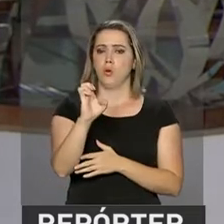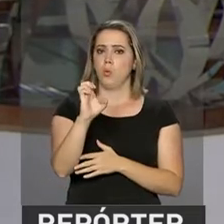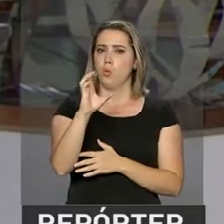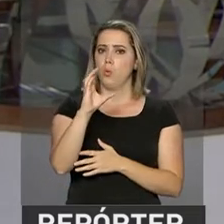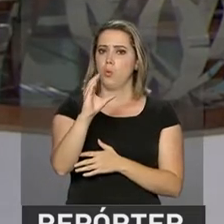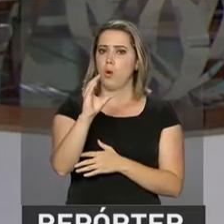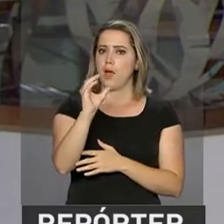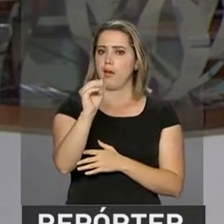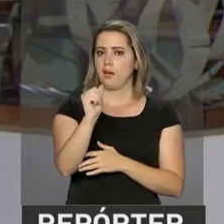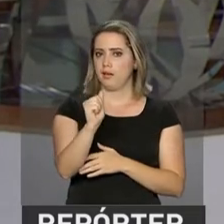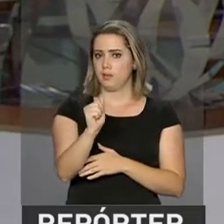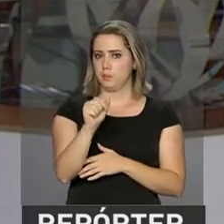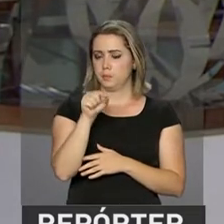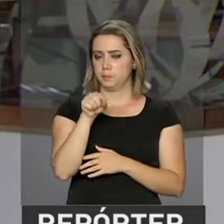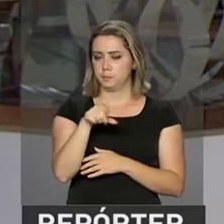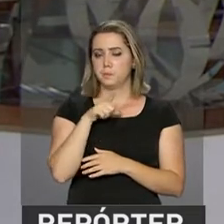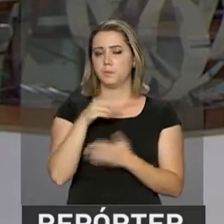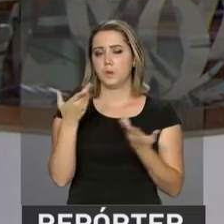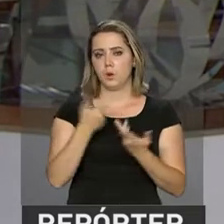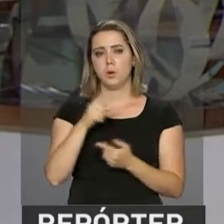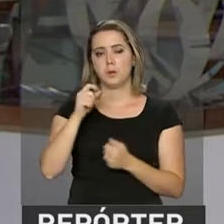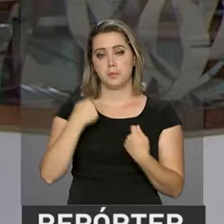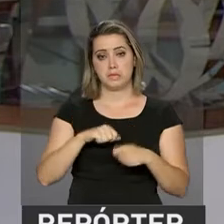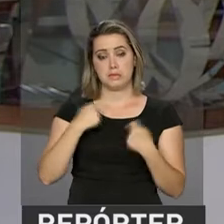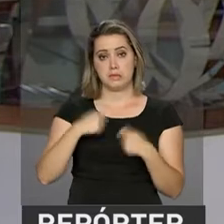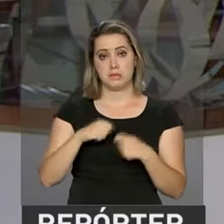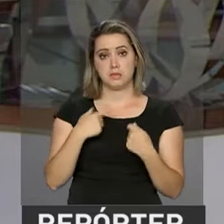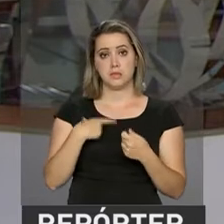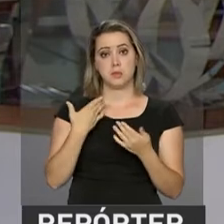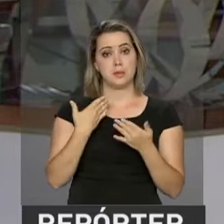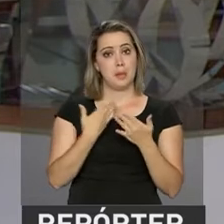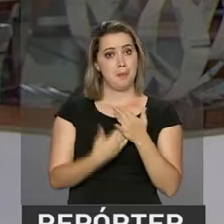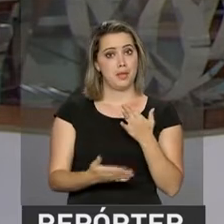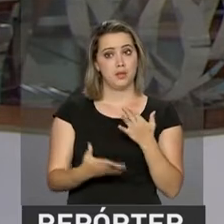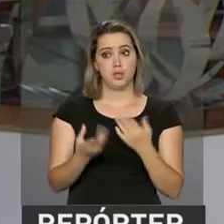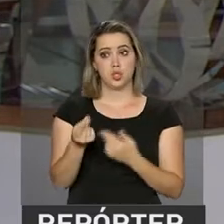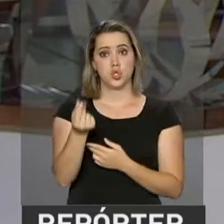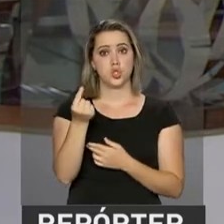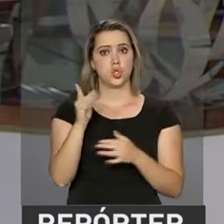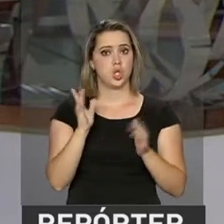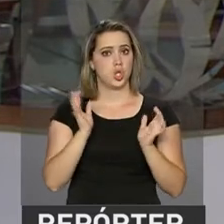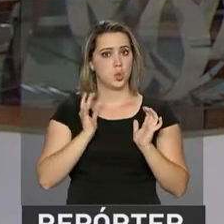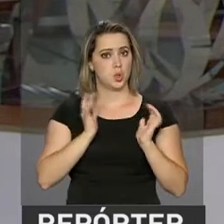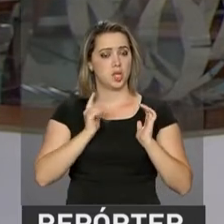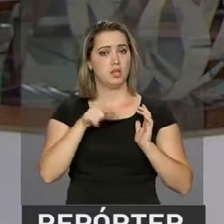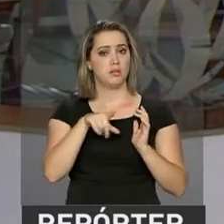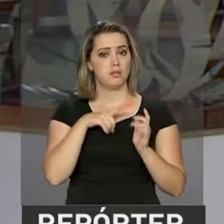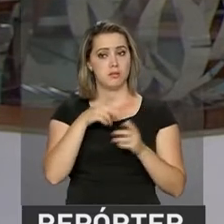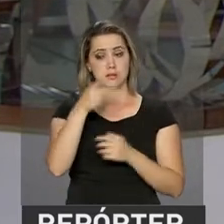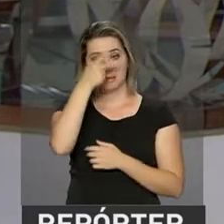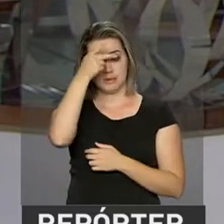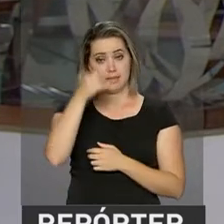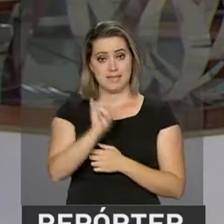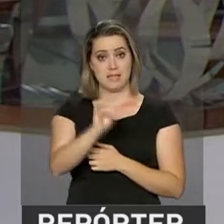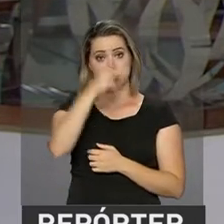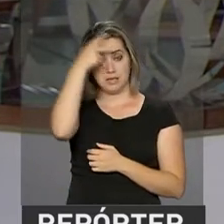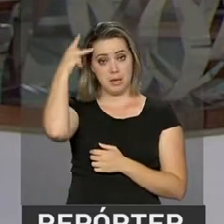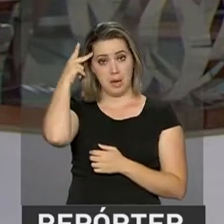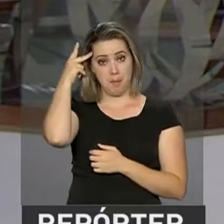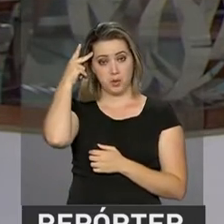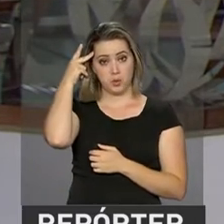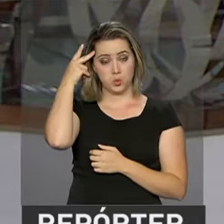Criança e do Adolescente e torna obrigatória a perda de bens e valores de envolvidos em casos de